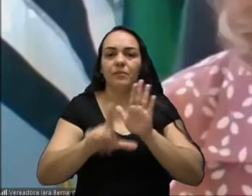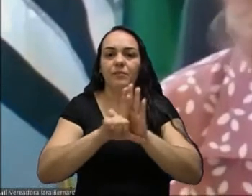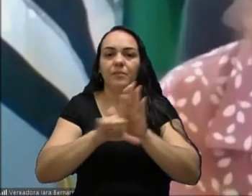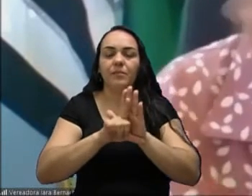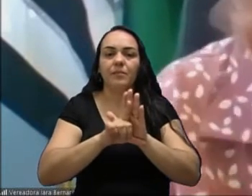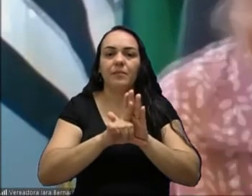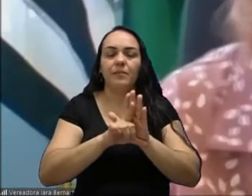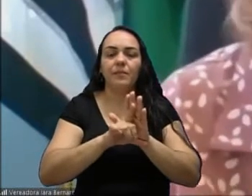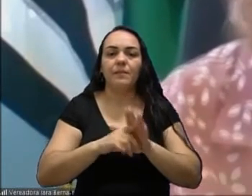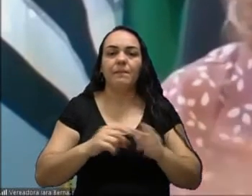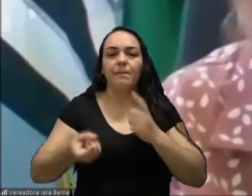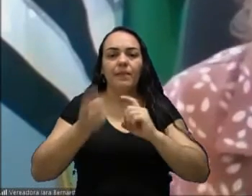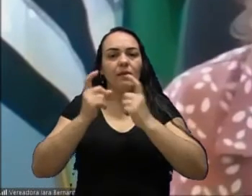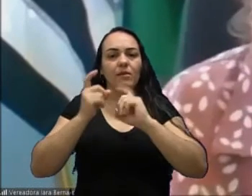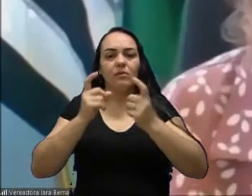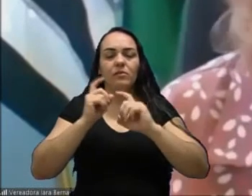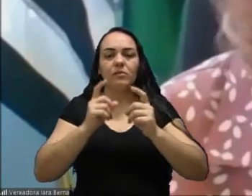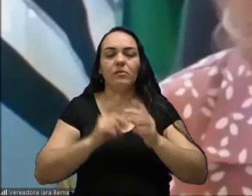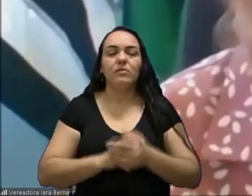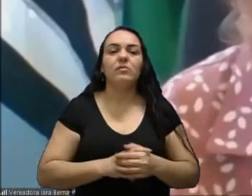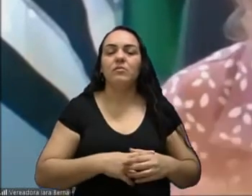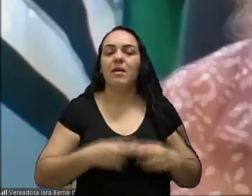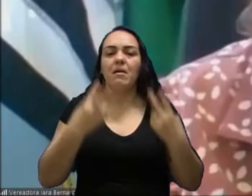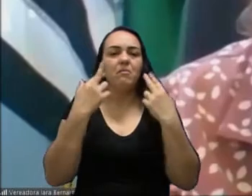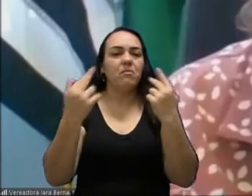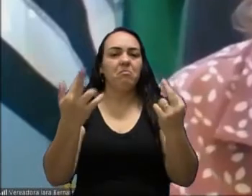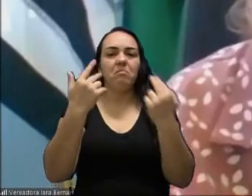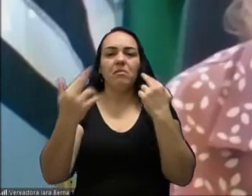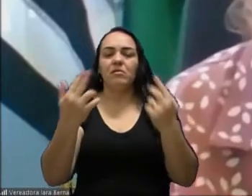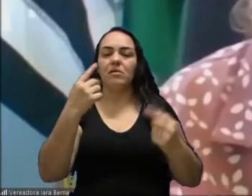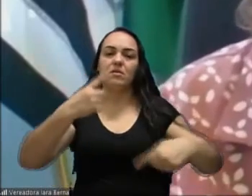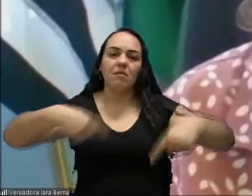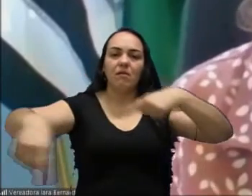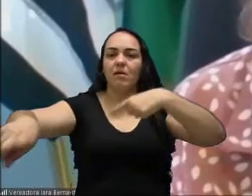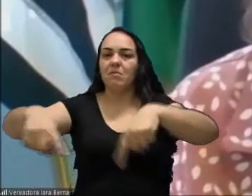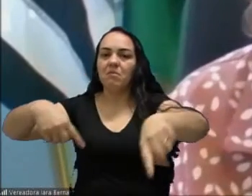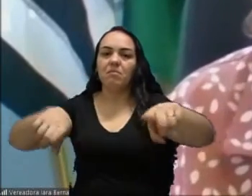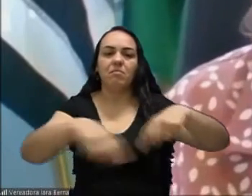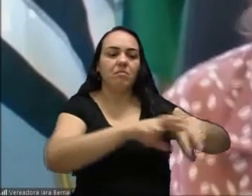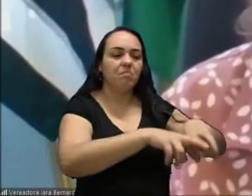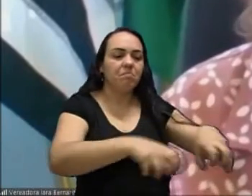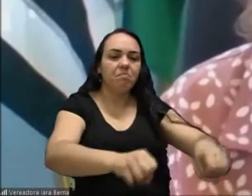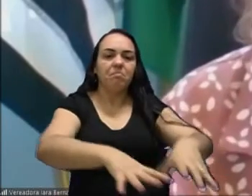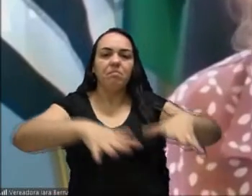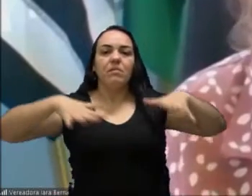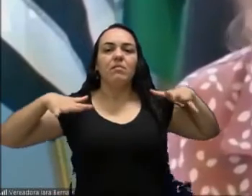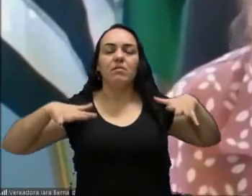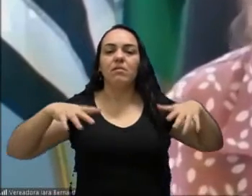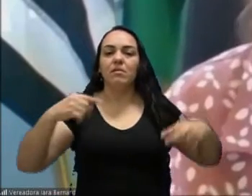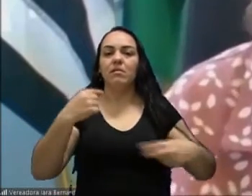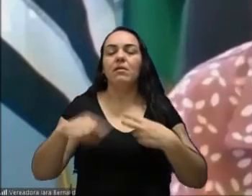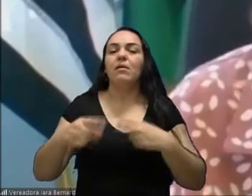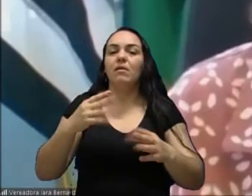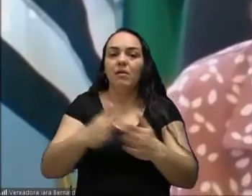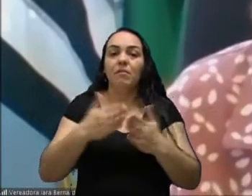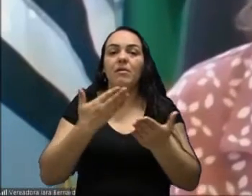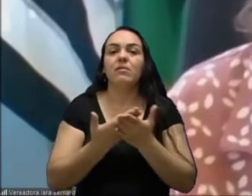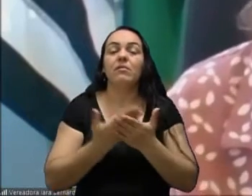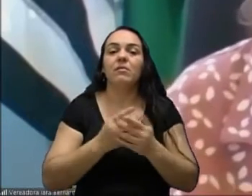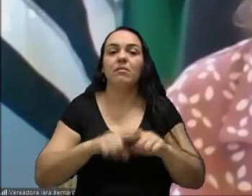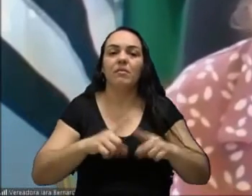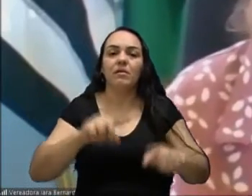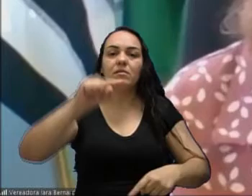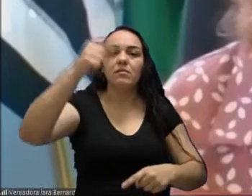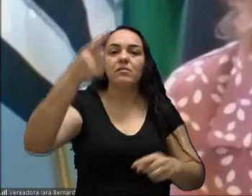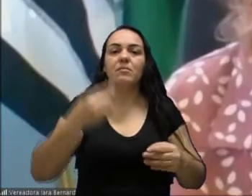se for na sessão quando nós estivéssemos na sessão normal eu estou andando pelo plenário eu saio eu voto eu voto o requerimento mas todos tem que